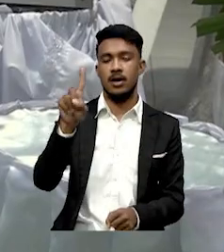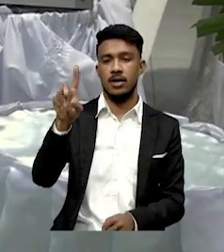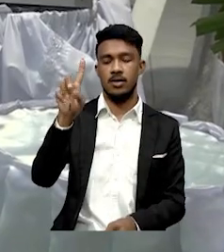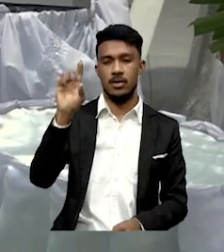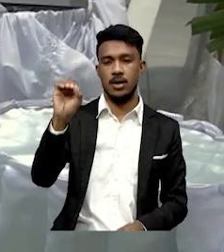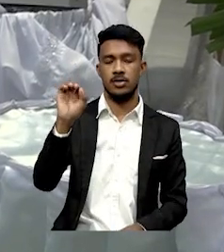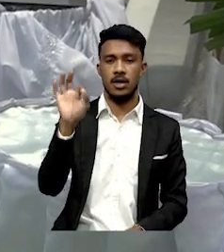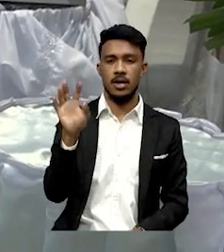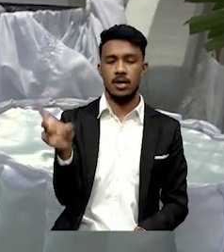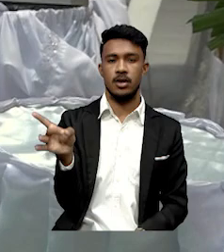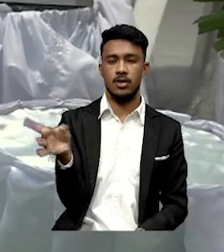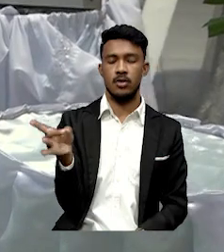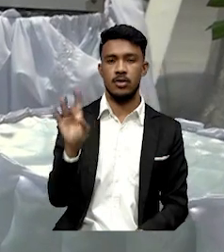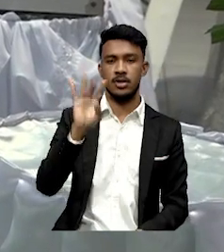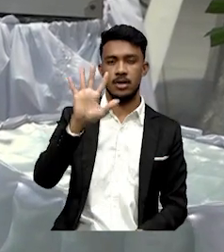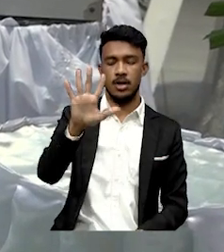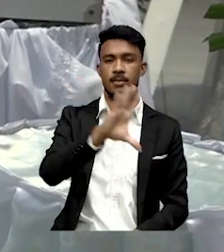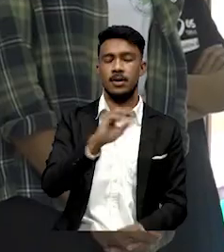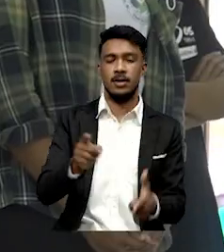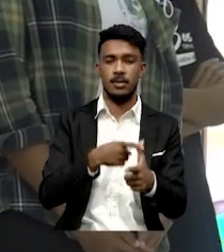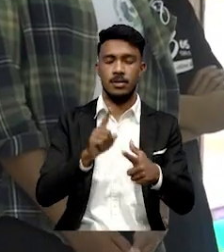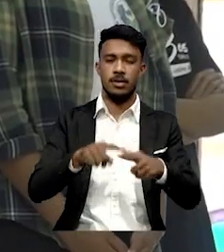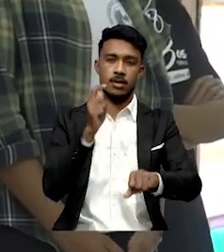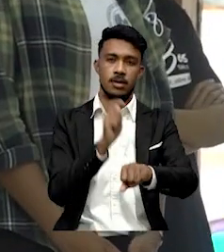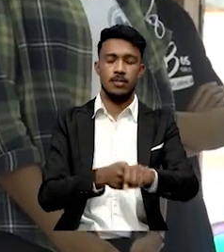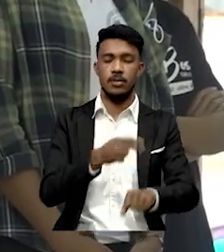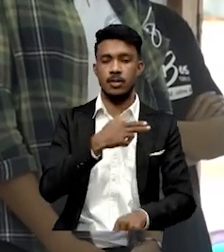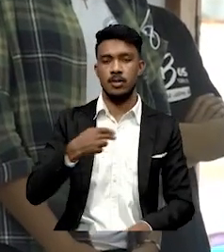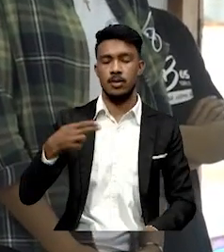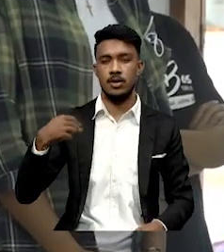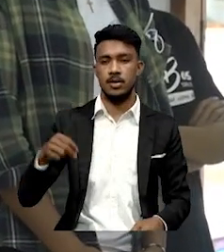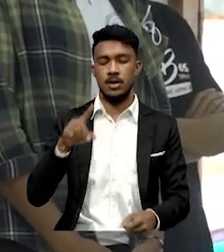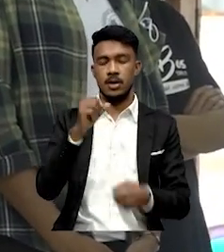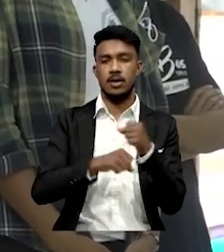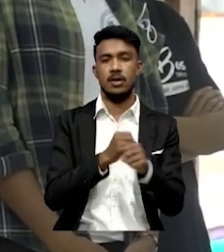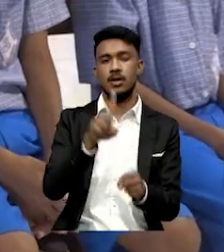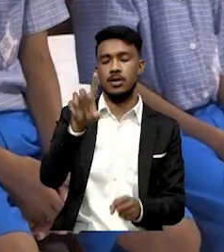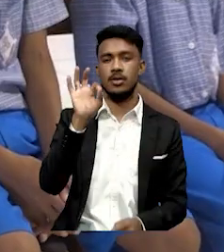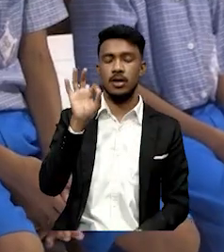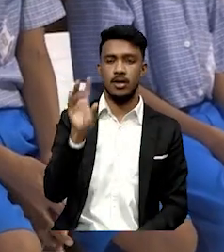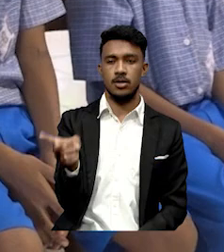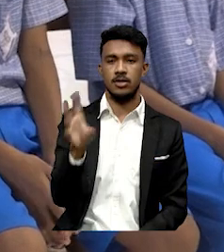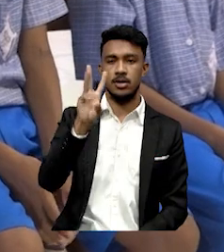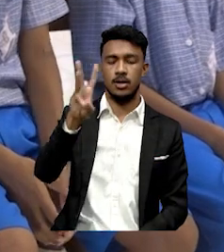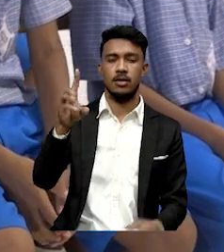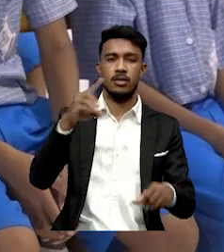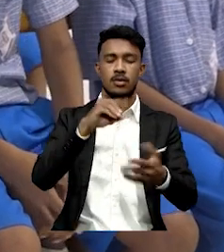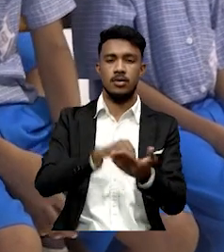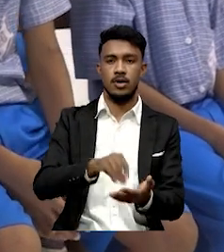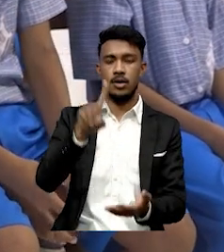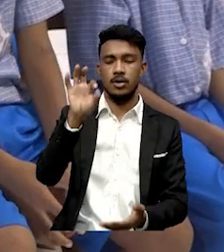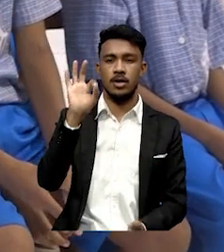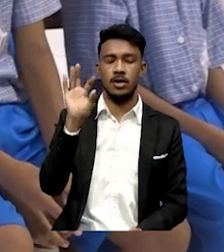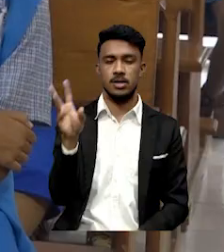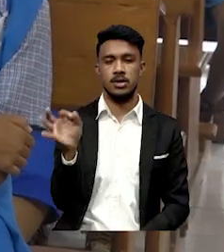to rihungida tu se hitunulu resen lima, tempo ocupação indonésia, tina rihungida tu se hitunulu resen neng, to rihungida tu se senulu resen